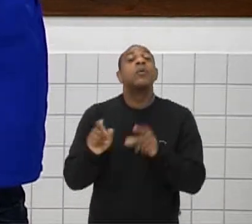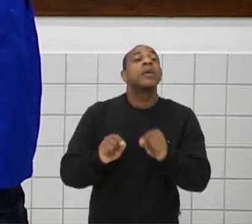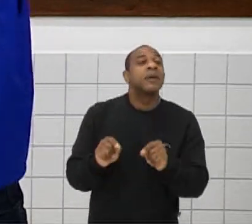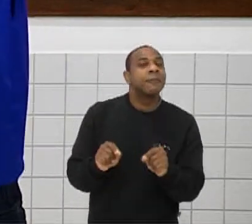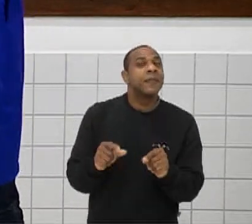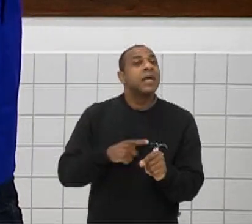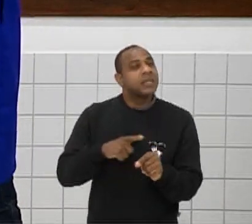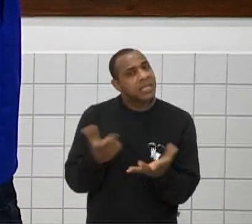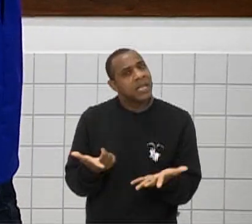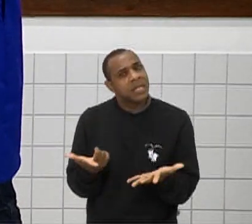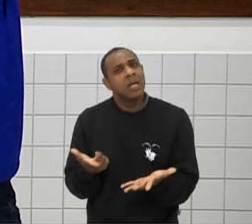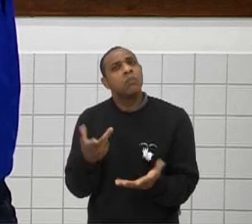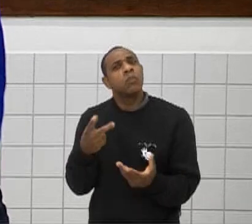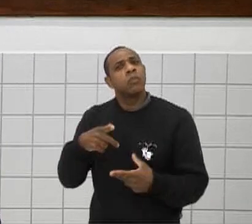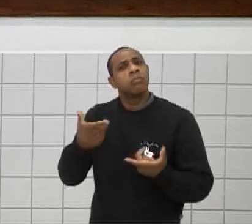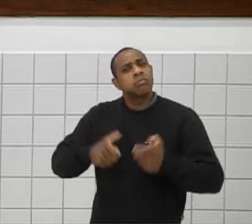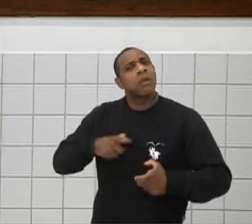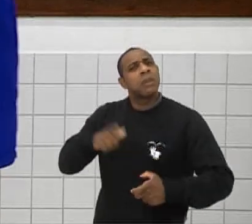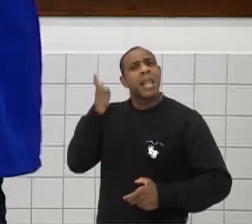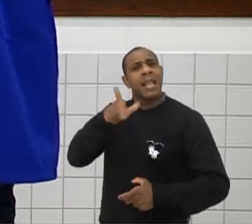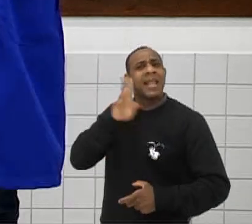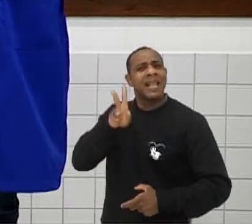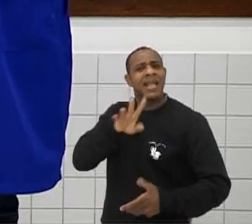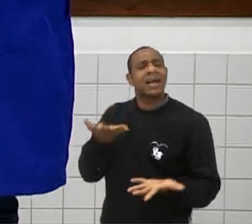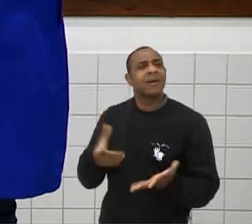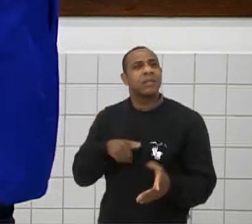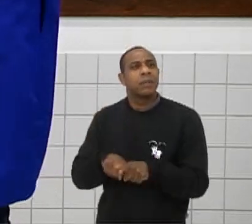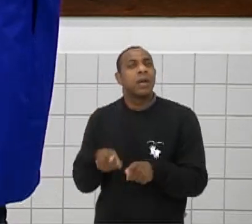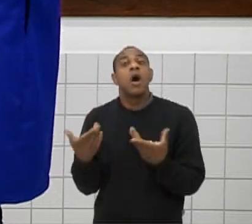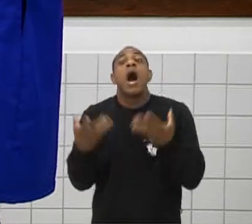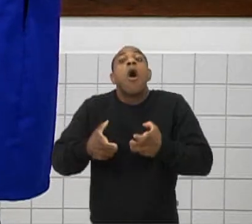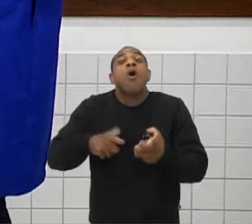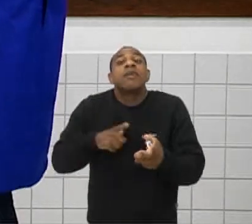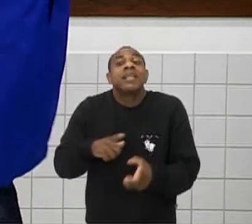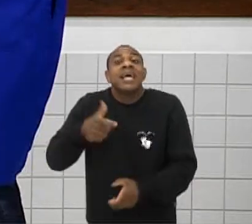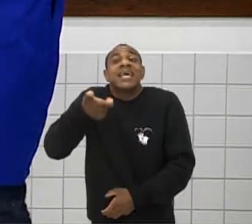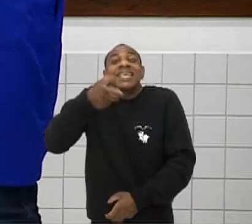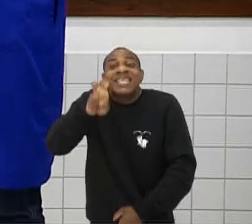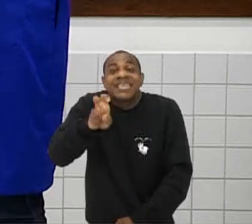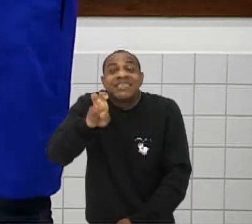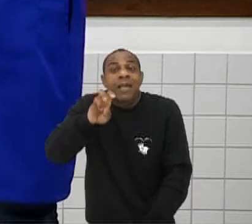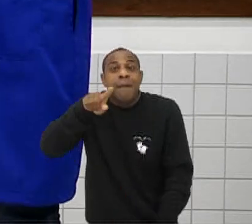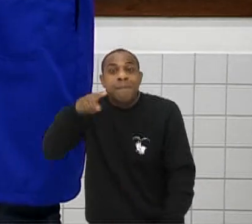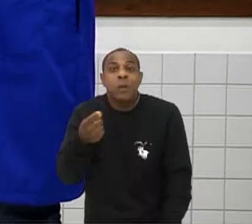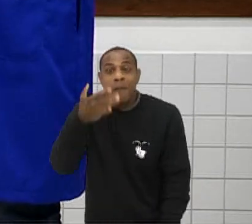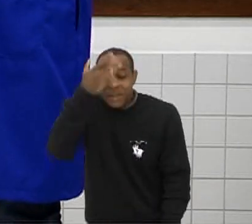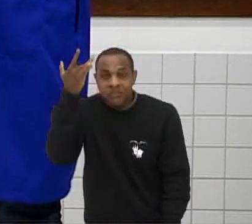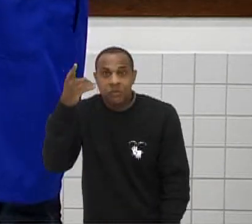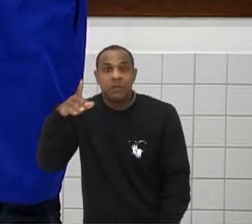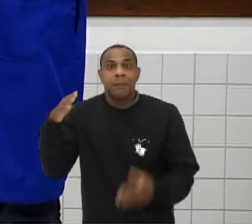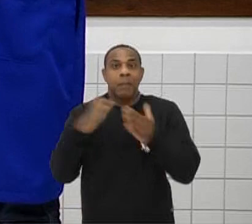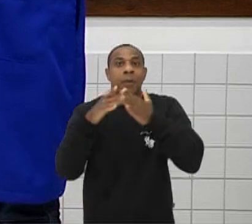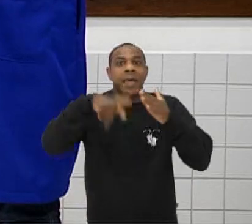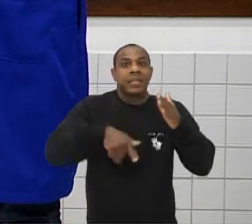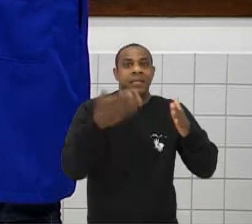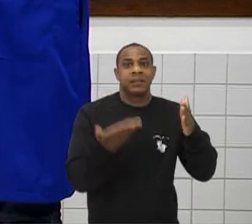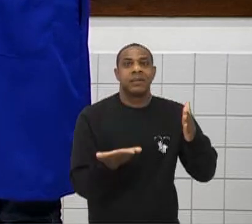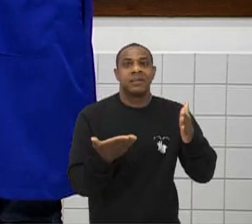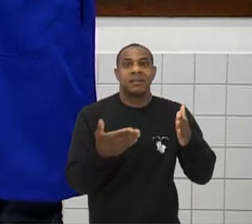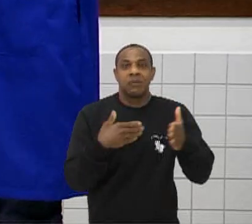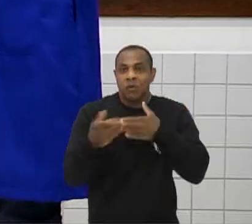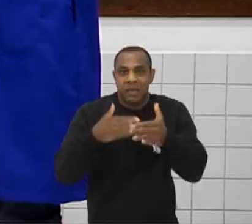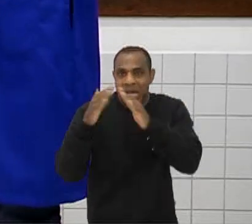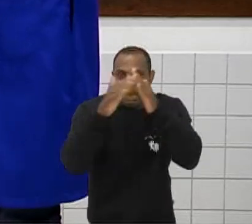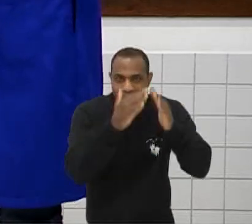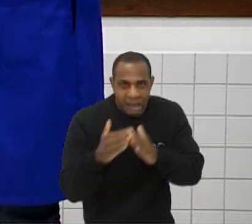tem um lado não muito legal. Aonde você vai botar 15 mil pessoas da nobreza para morar? Não é qualquer casa. Lá